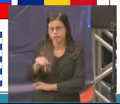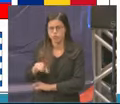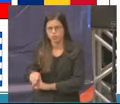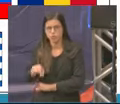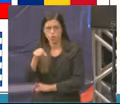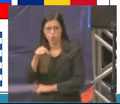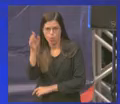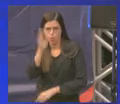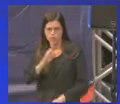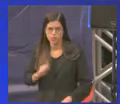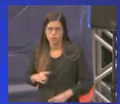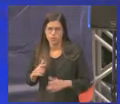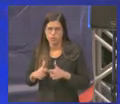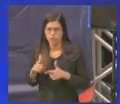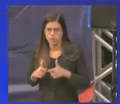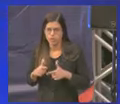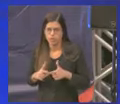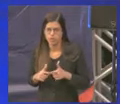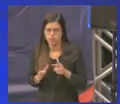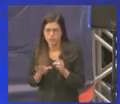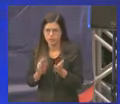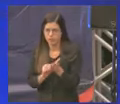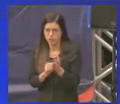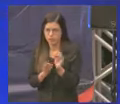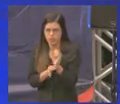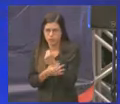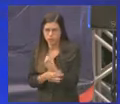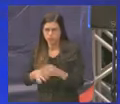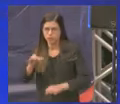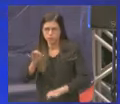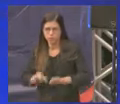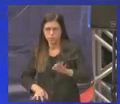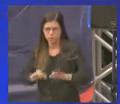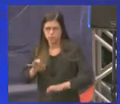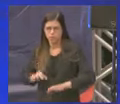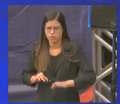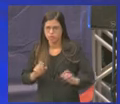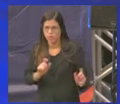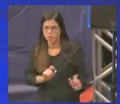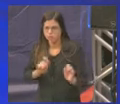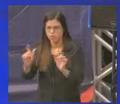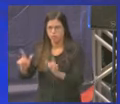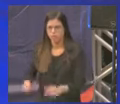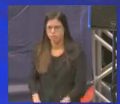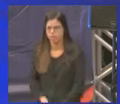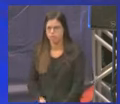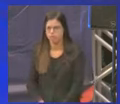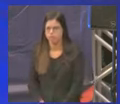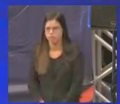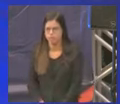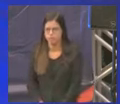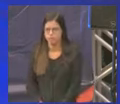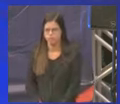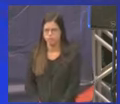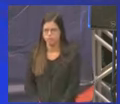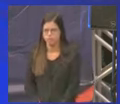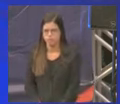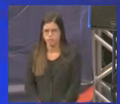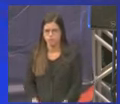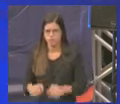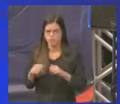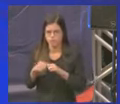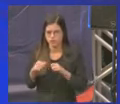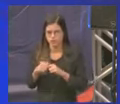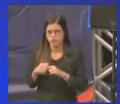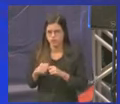é que a insegurança jurídica está ficando muito complicada. Então, mais um toque, por favor. Isso faz o Brasil sair daquela posição